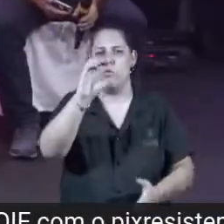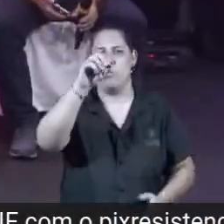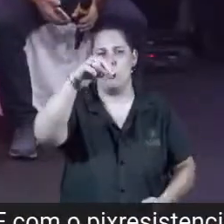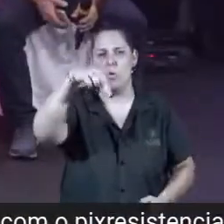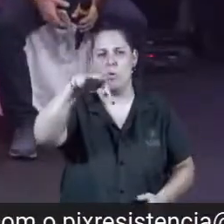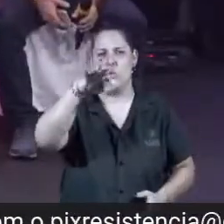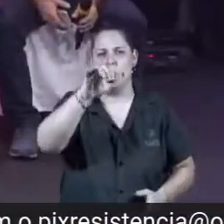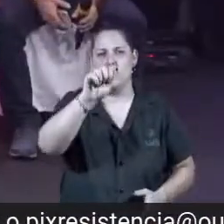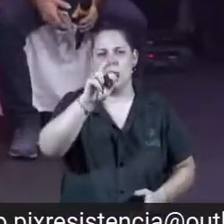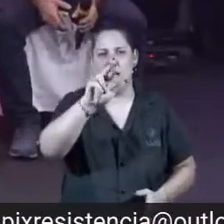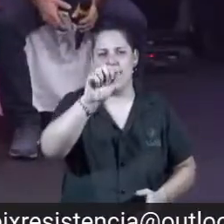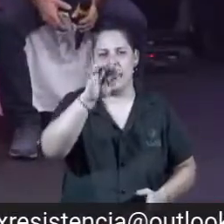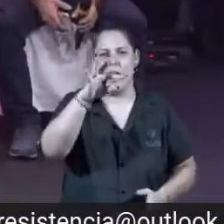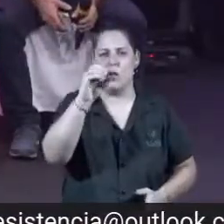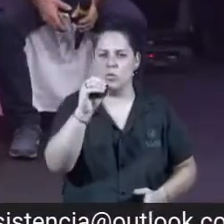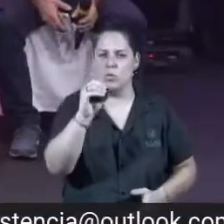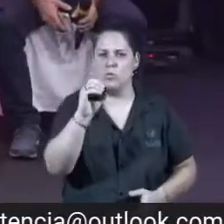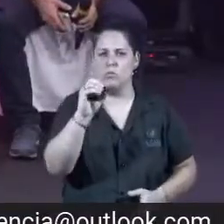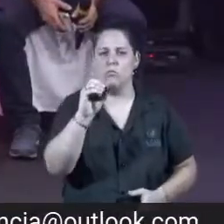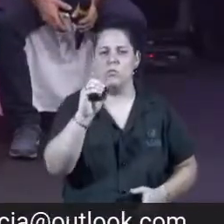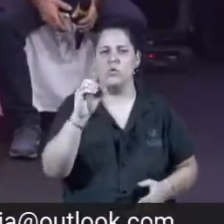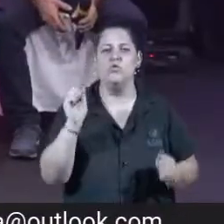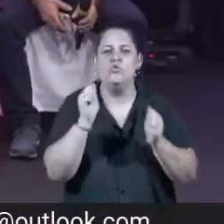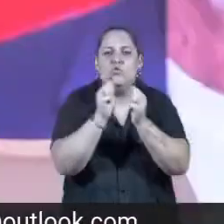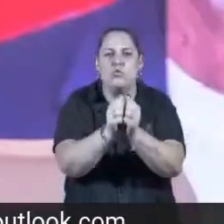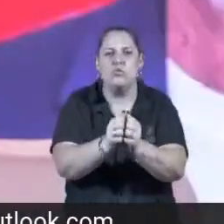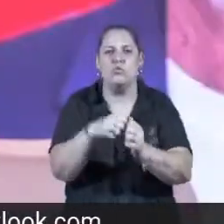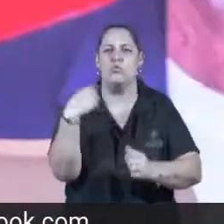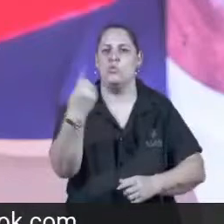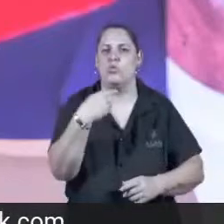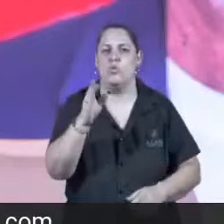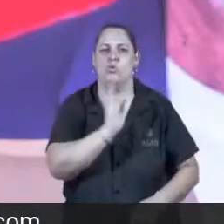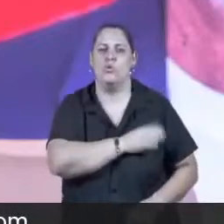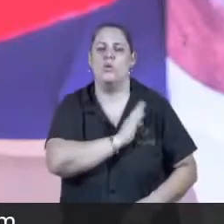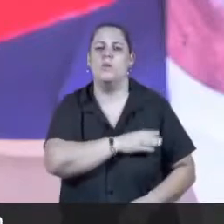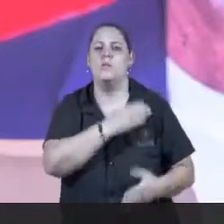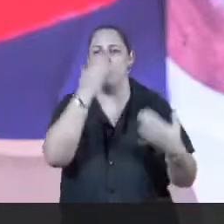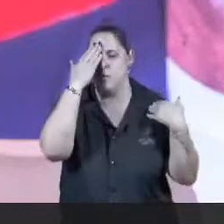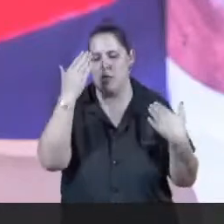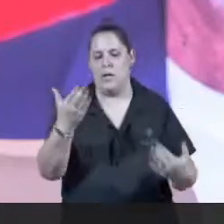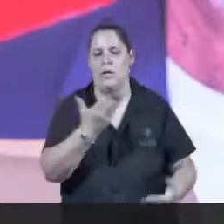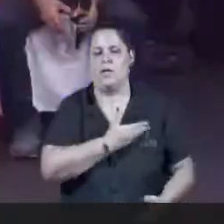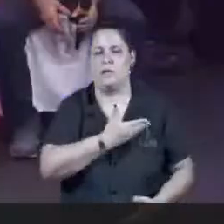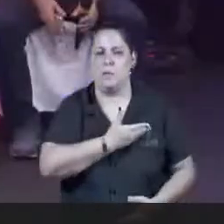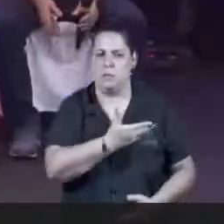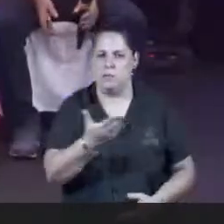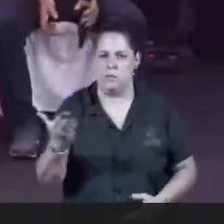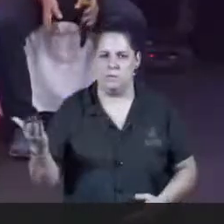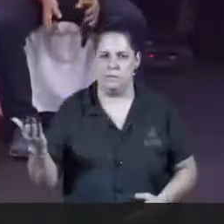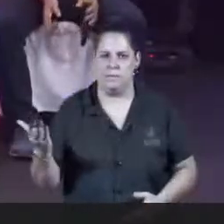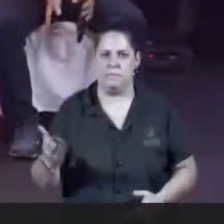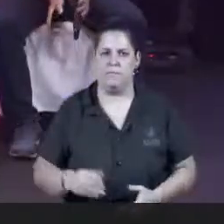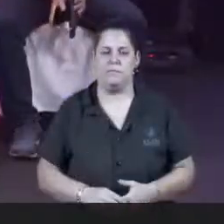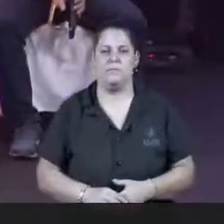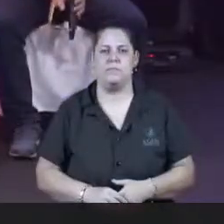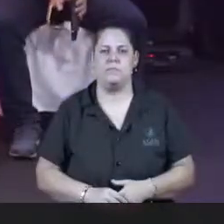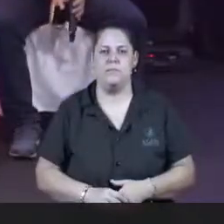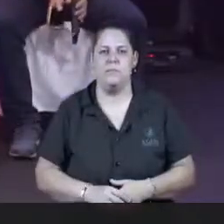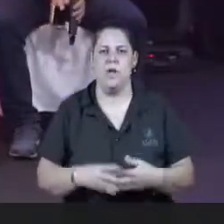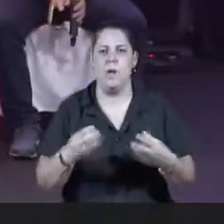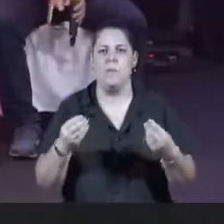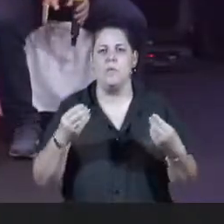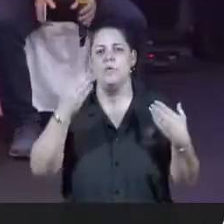só nas lutas, mas você chega também no nosso coração. Muito obrigado, companheiros e companheiras.